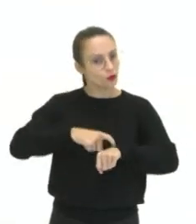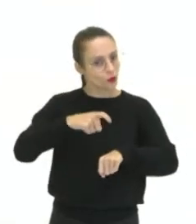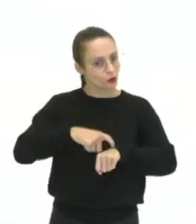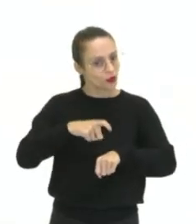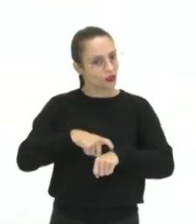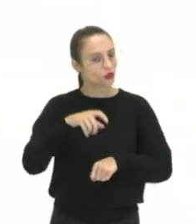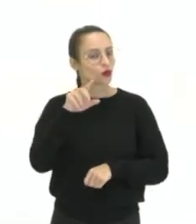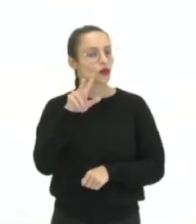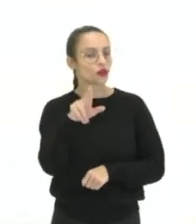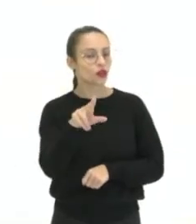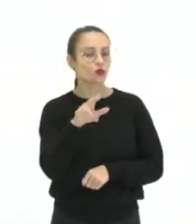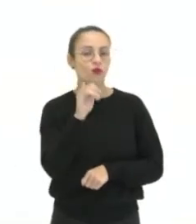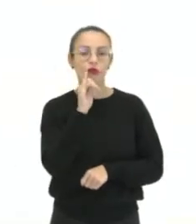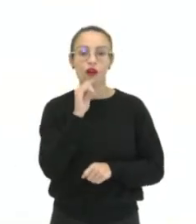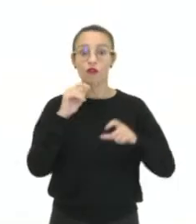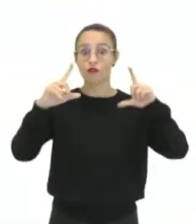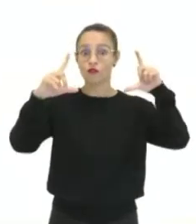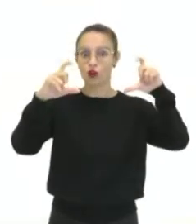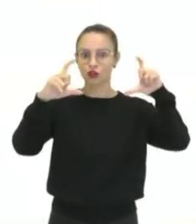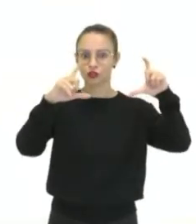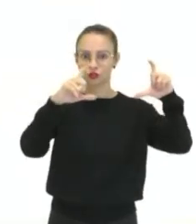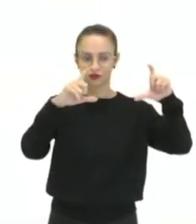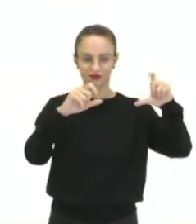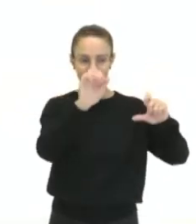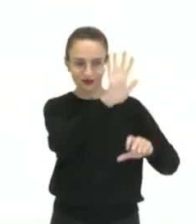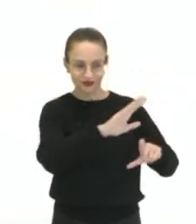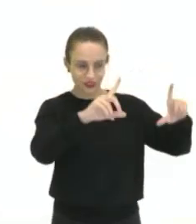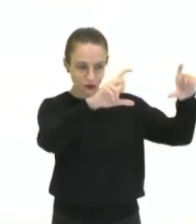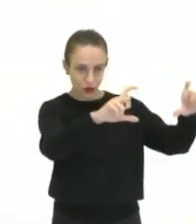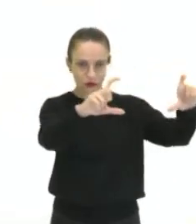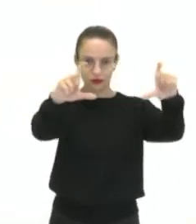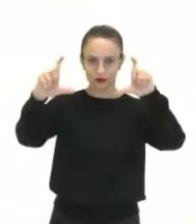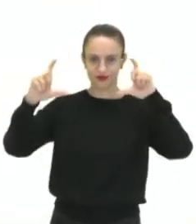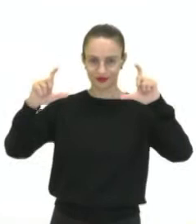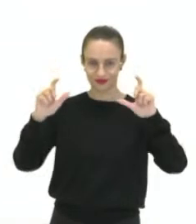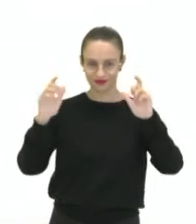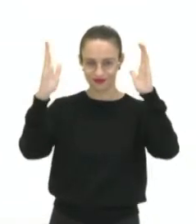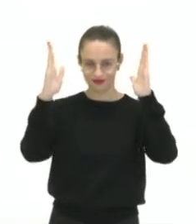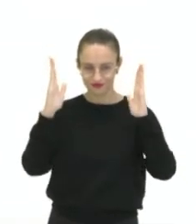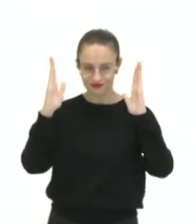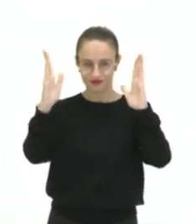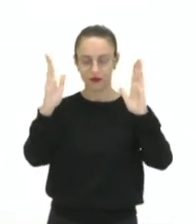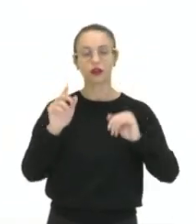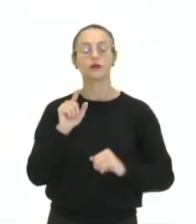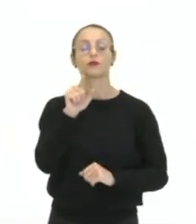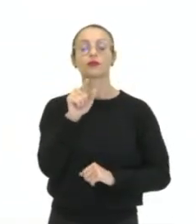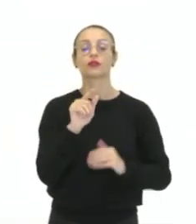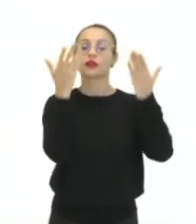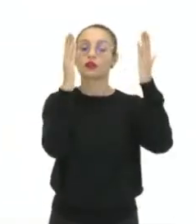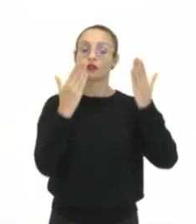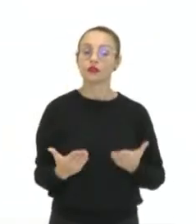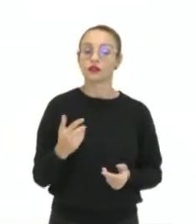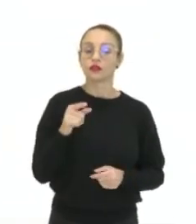se fosse uma foto, um recorte daquele espaço geográfico. Então, considerando isso, analisando, né, a paisagem,